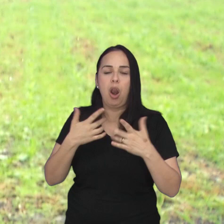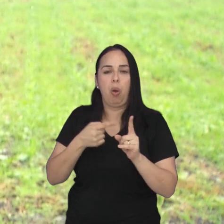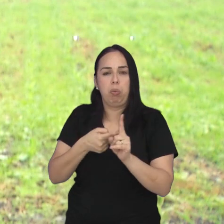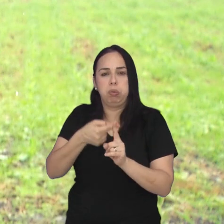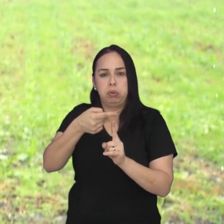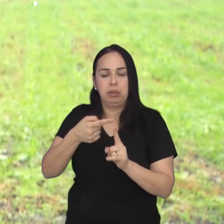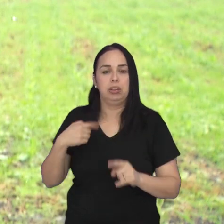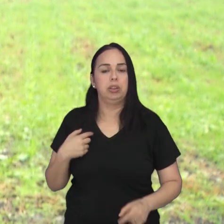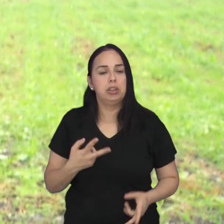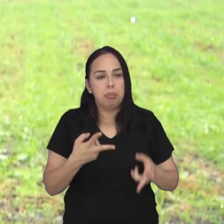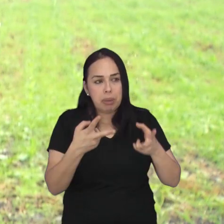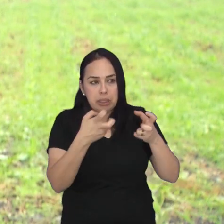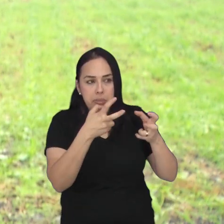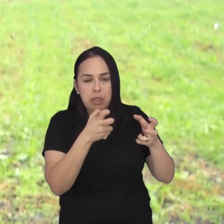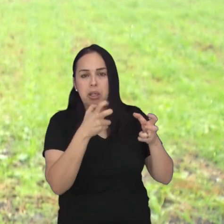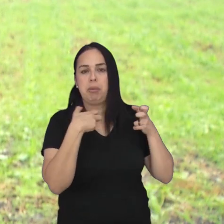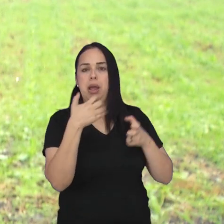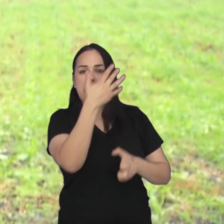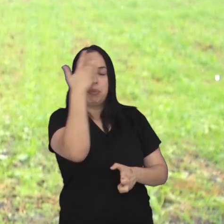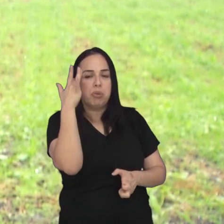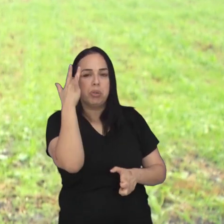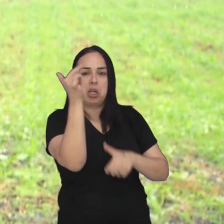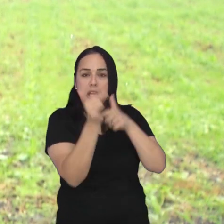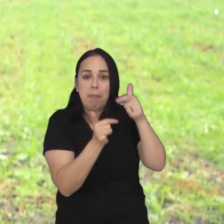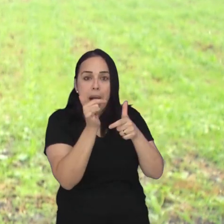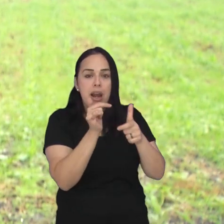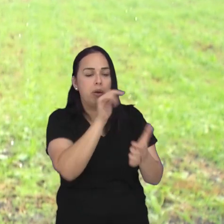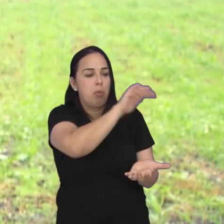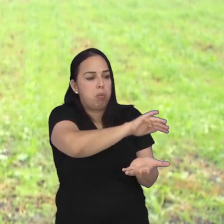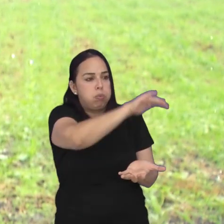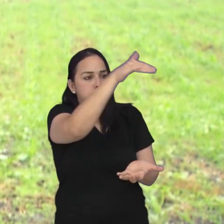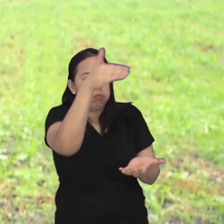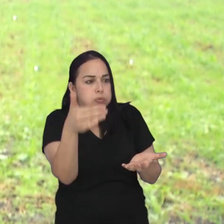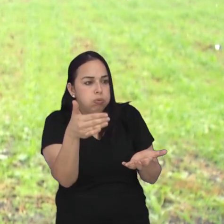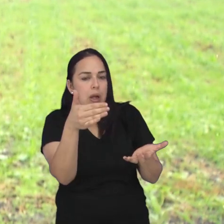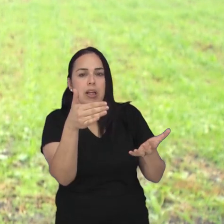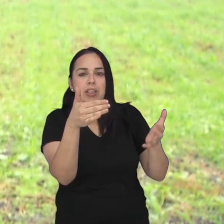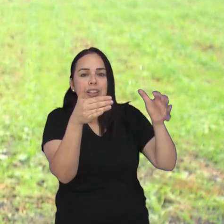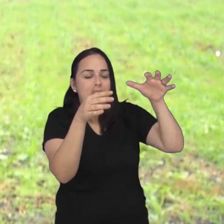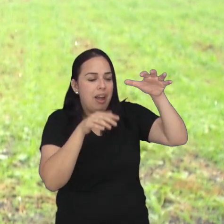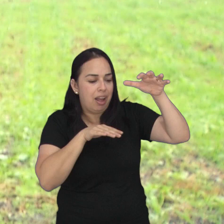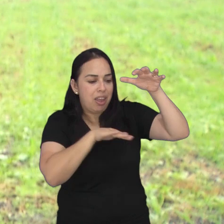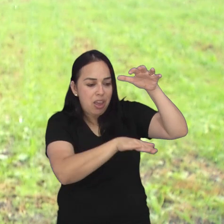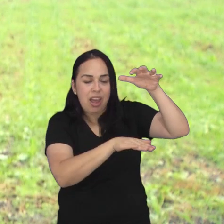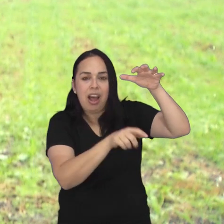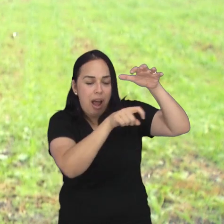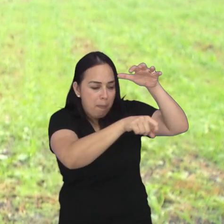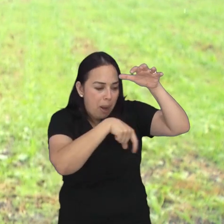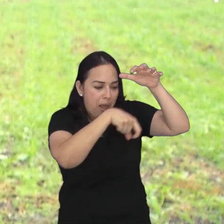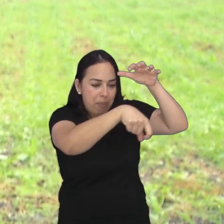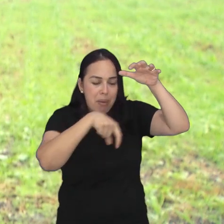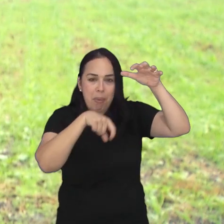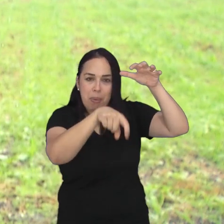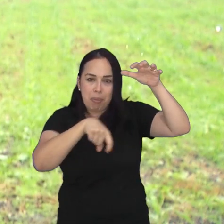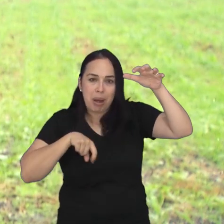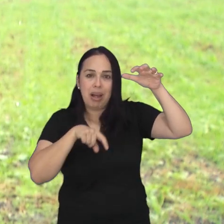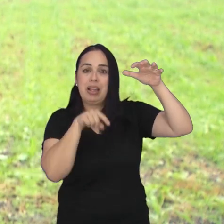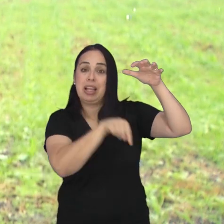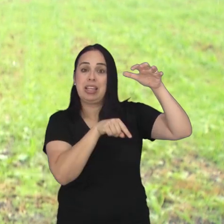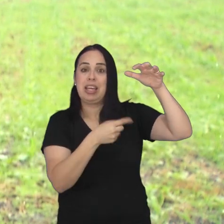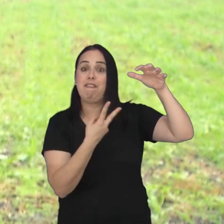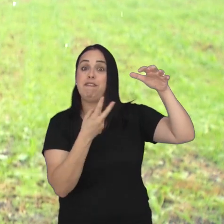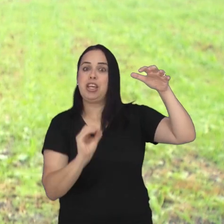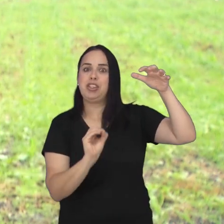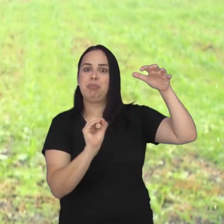o pessoal que trabalha com estufa, então eles trabalham e tem um sombrite, né? É um assombramento aí que acaba quebrando aí uns